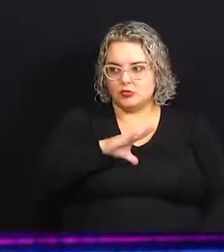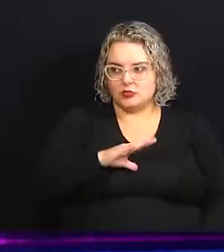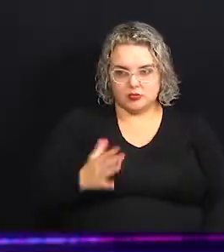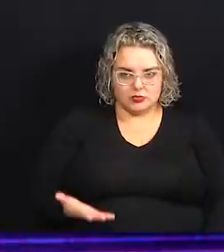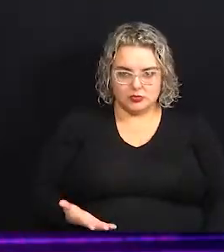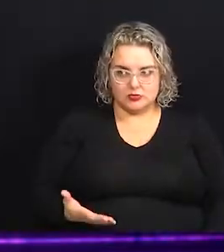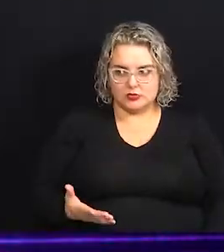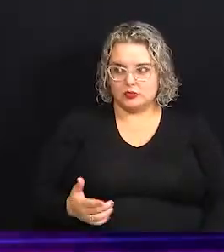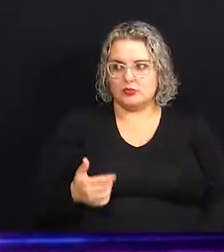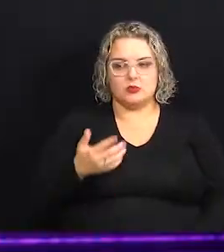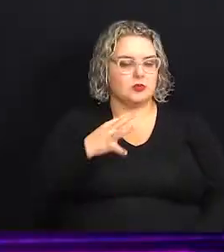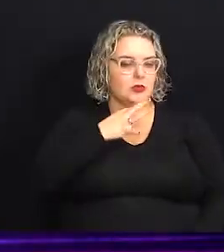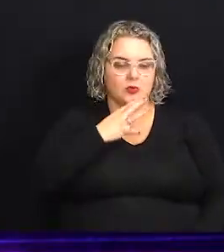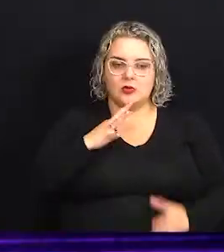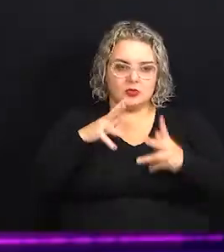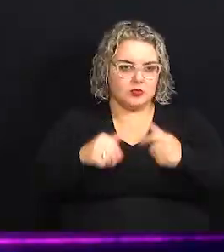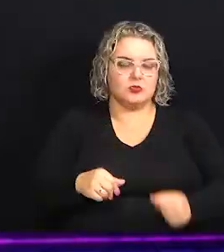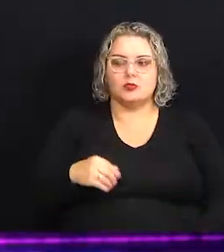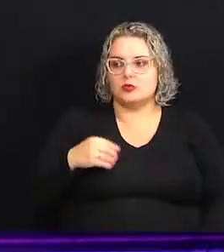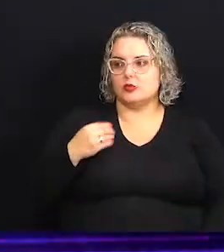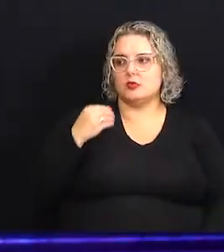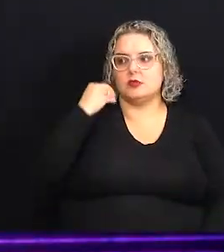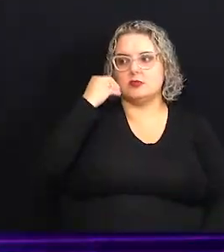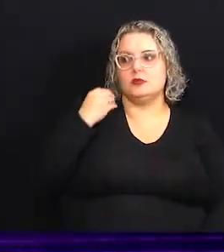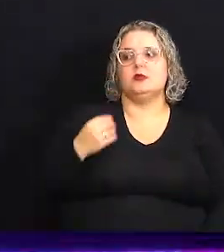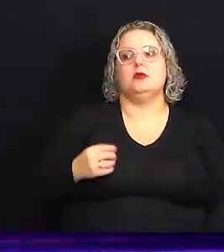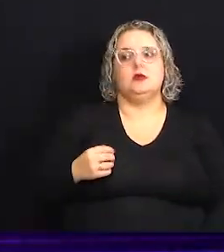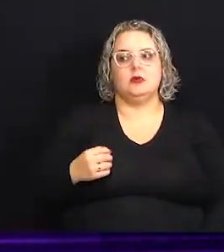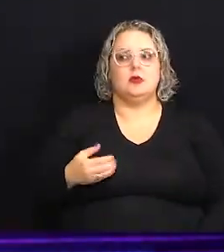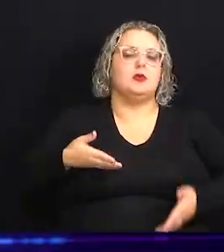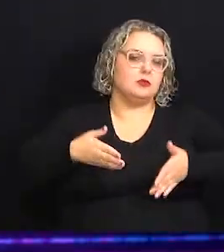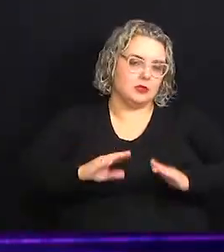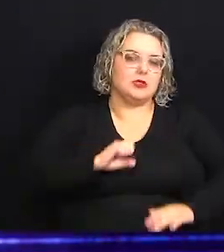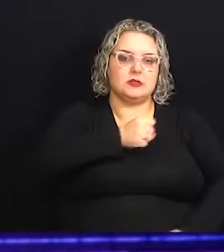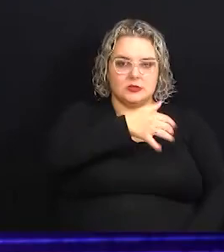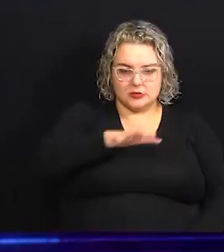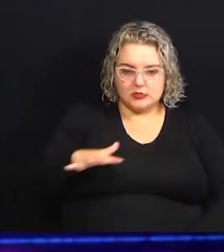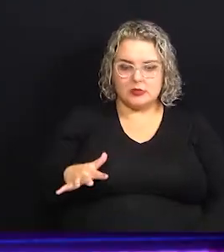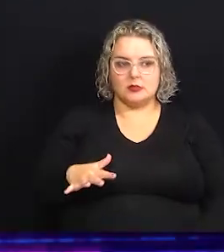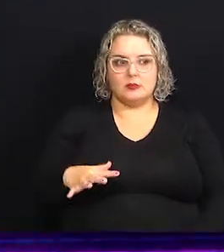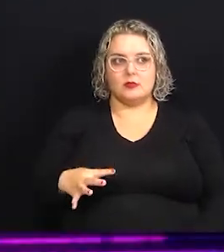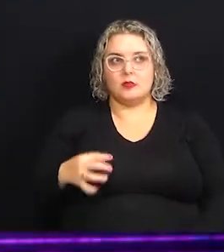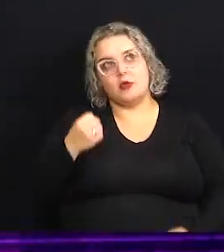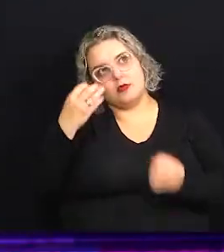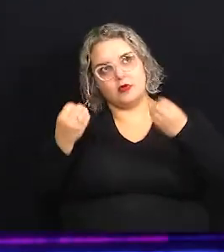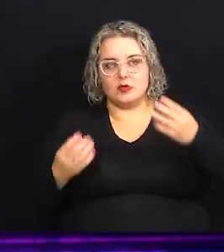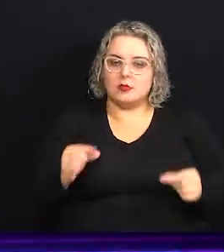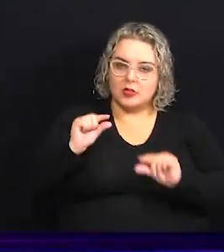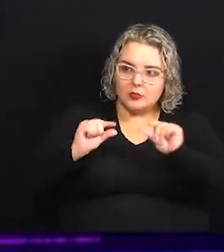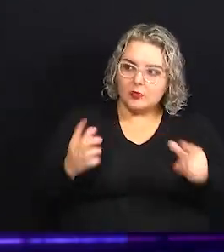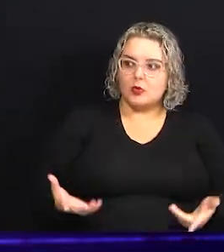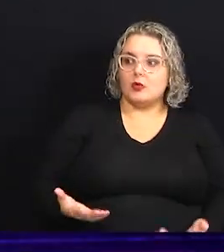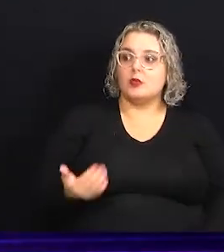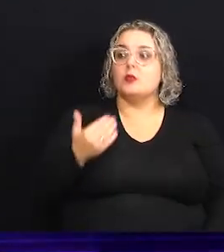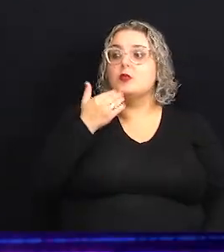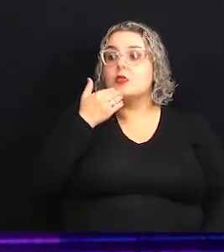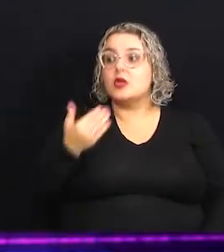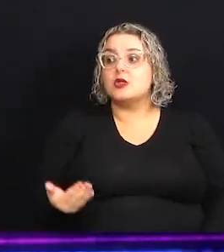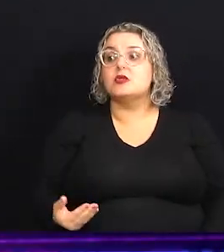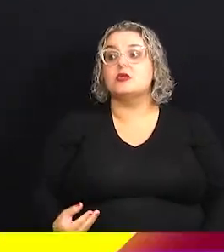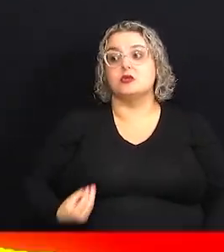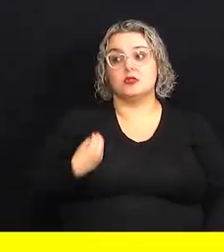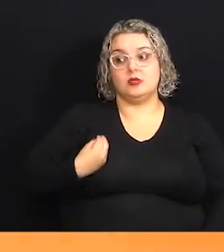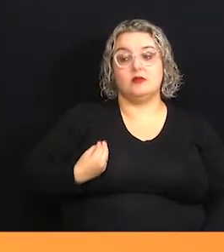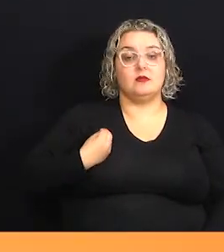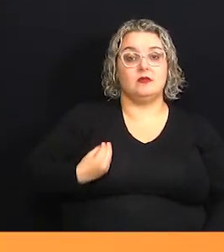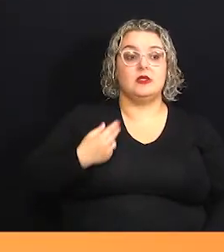conheço todas essas experiências. Eu vim de Santos, eu já viajei, mas não tanto assim. Então eu pedi para que as pessoas contassem as